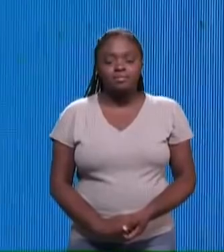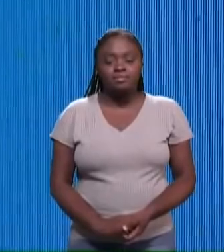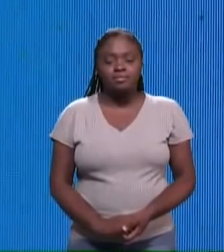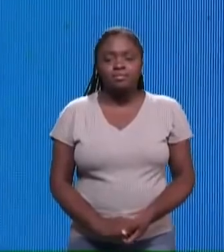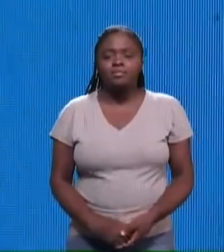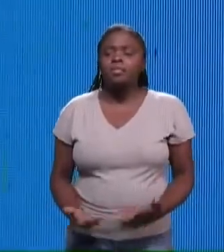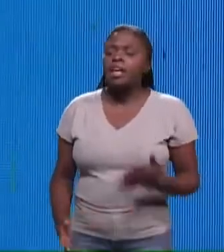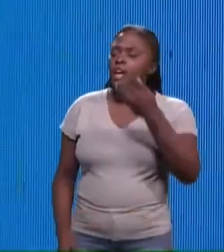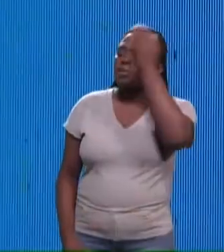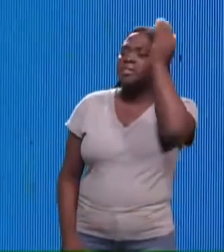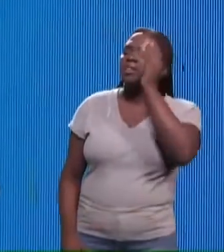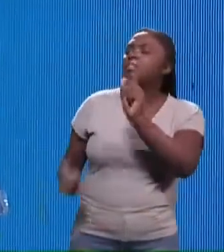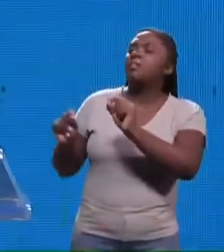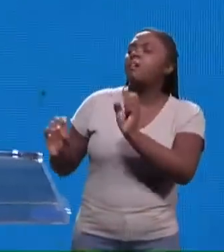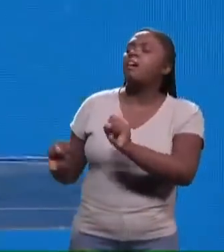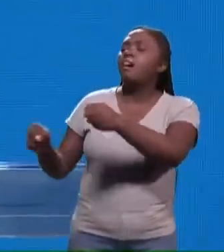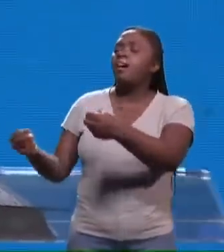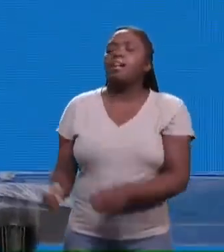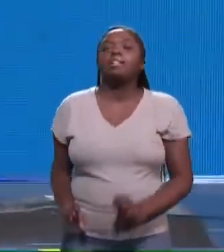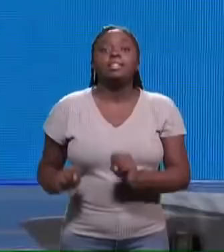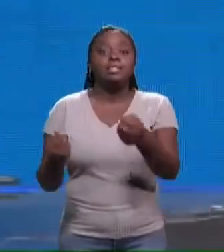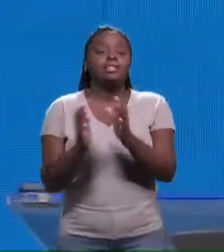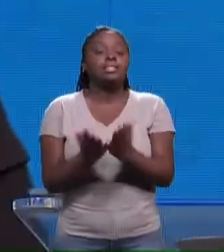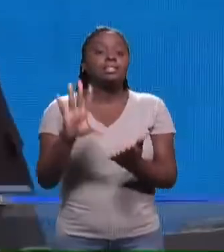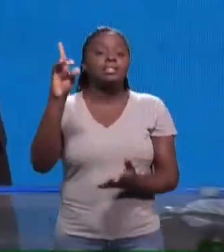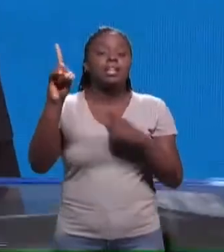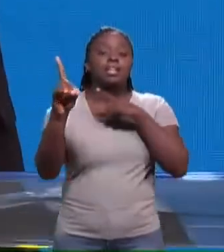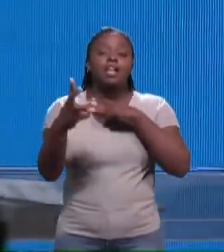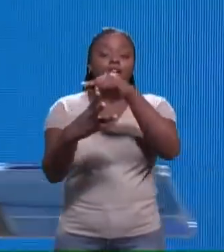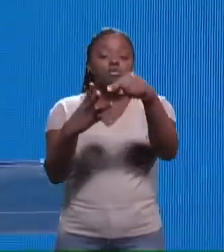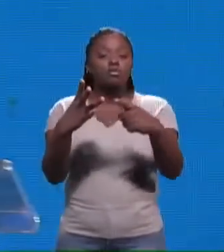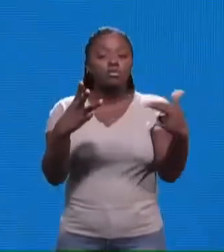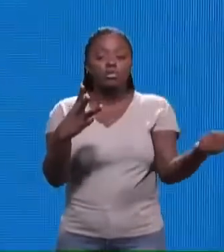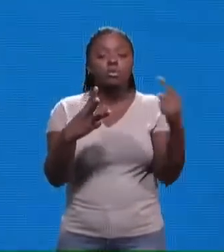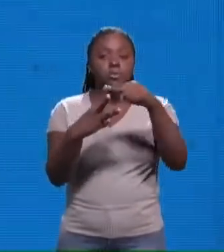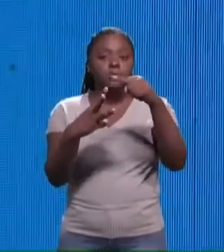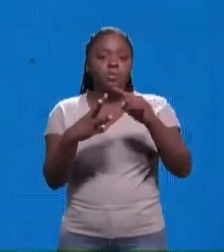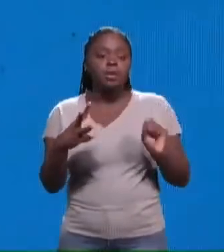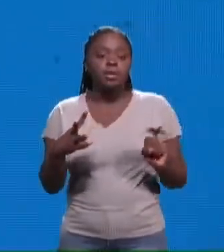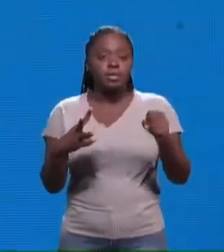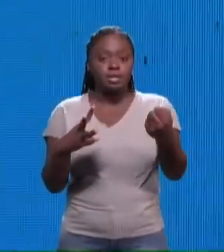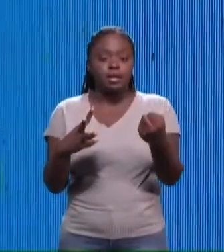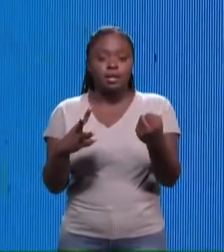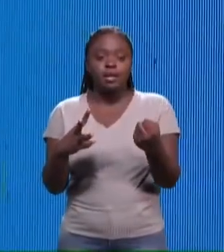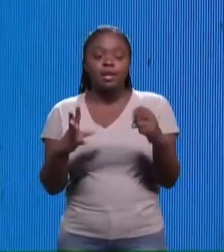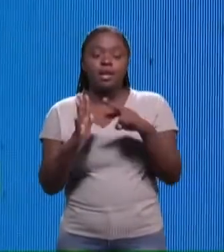Lucinho, o que é resistência? A resistência bíblica tem 3 partes. Primeiro, ser resistente biblicamente